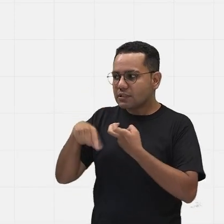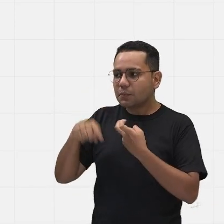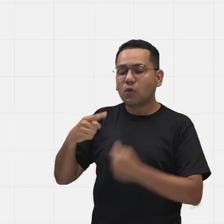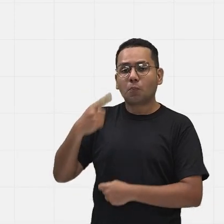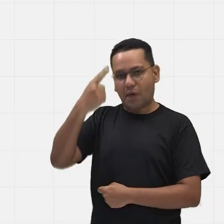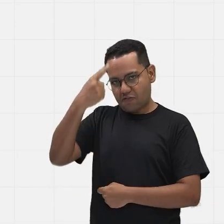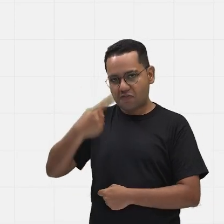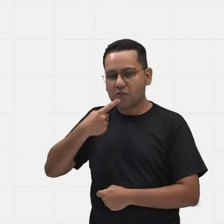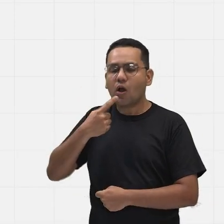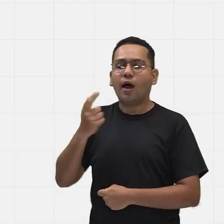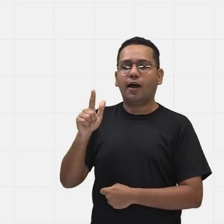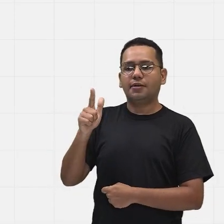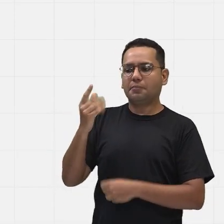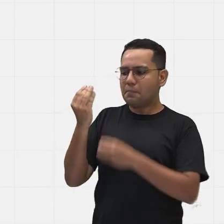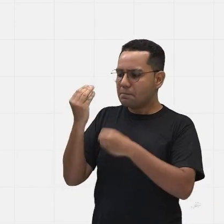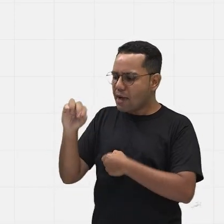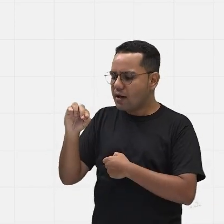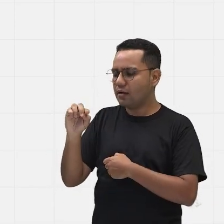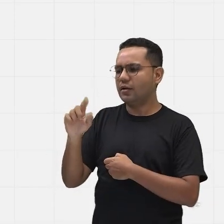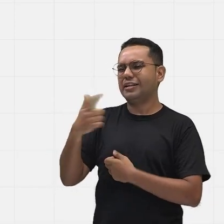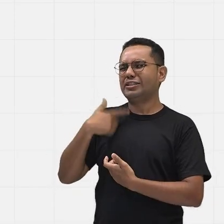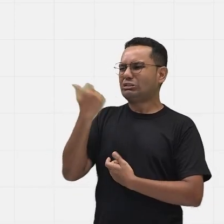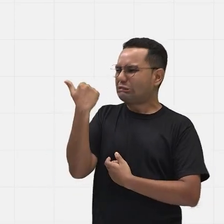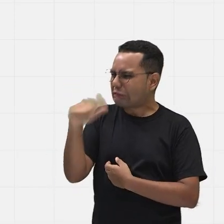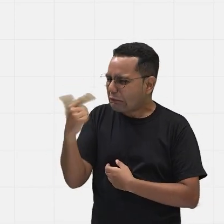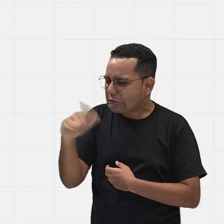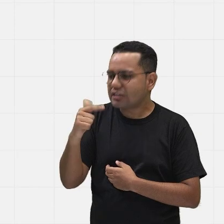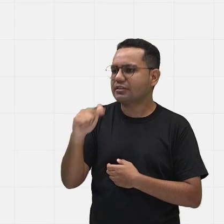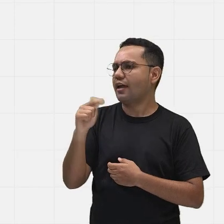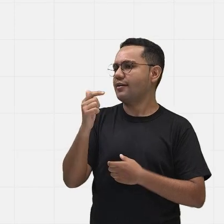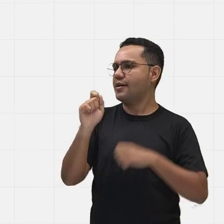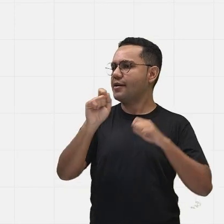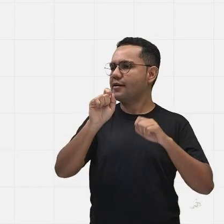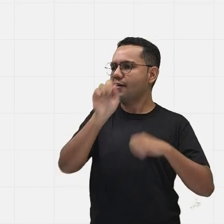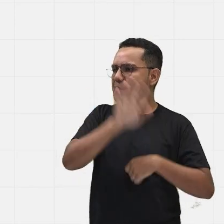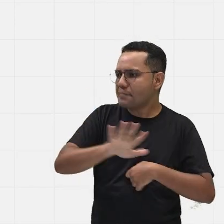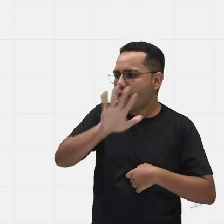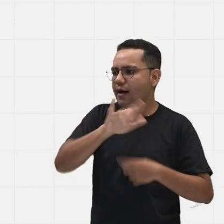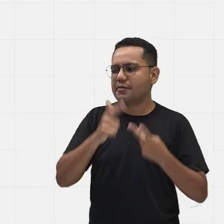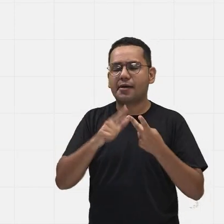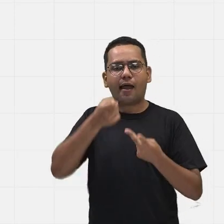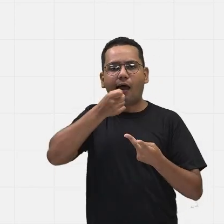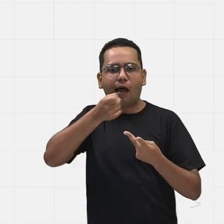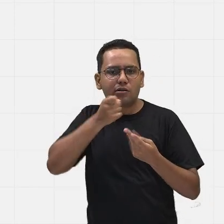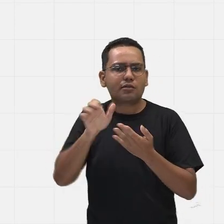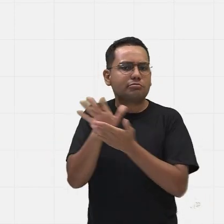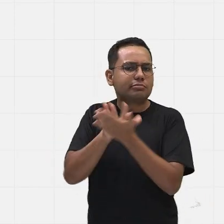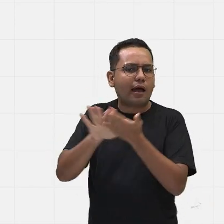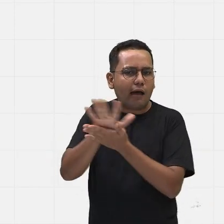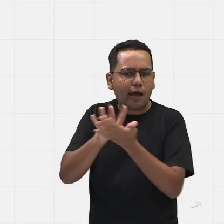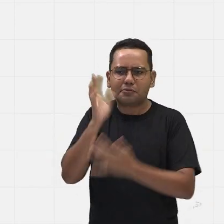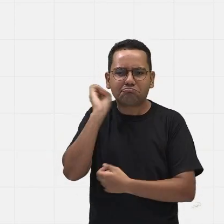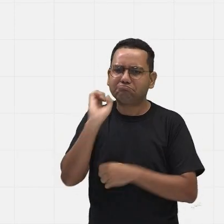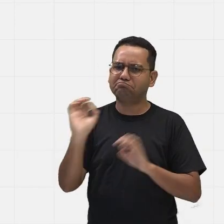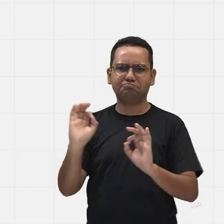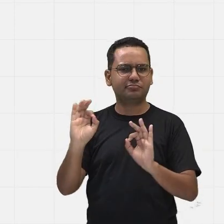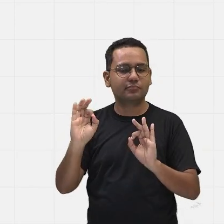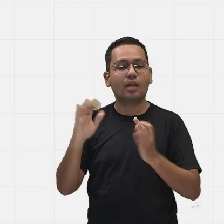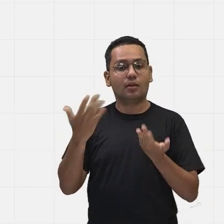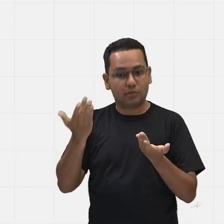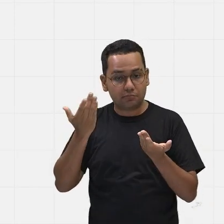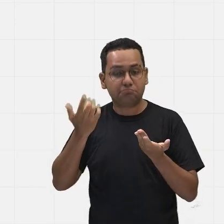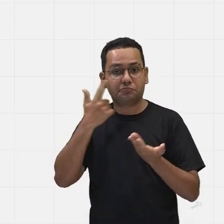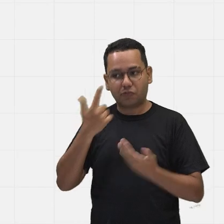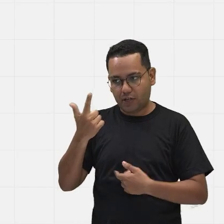eu estou sem áudio. Você vai clicar ali no íconezinho do bonequinho e você vai